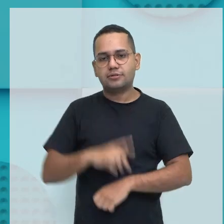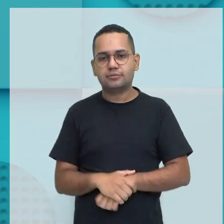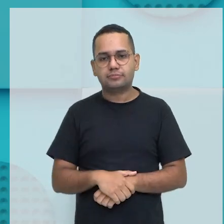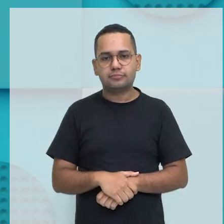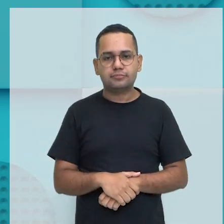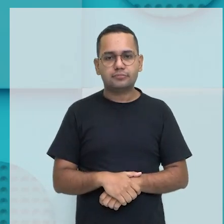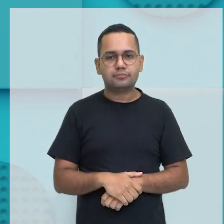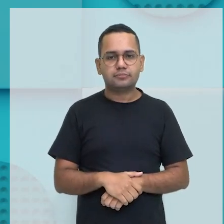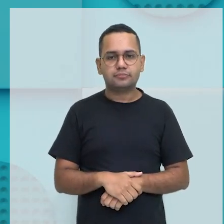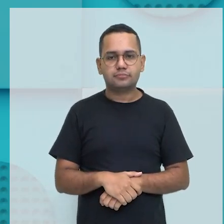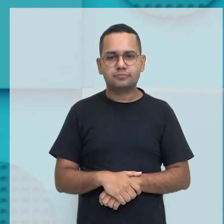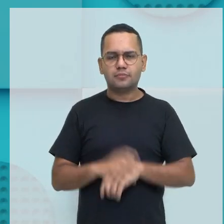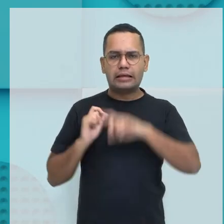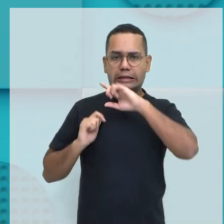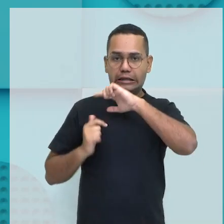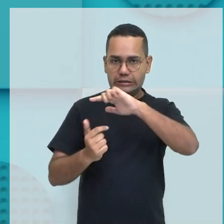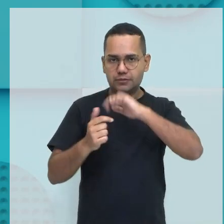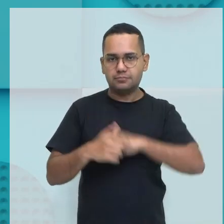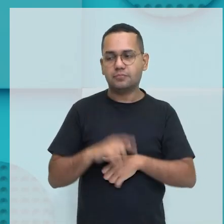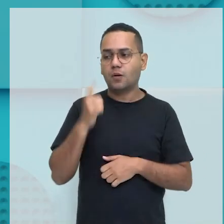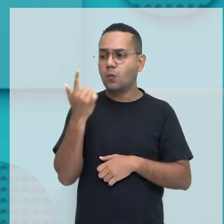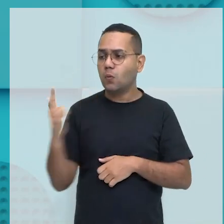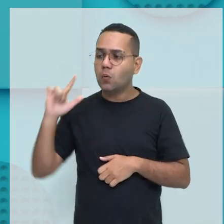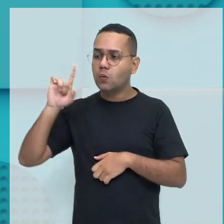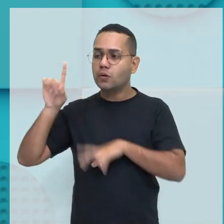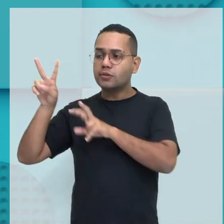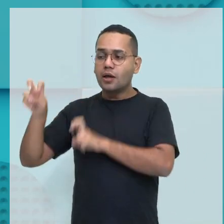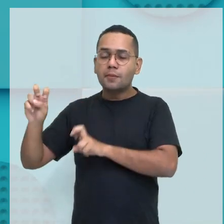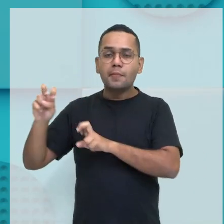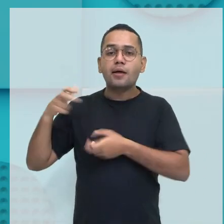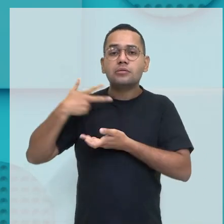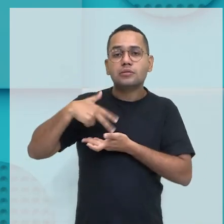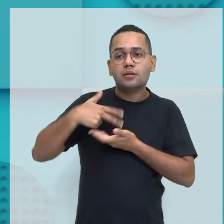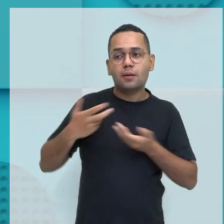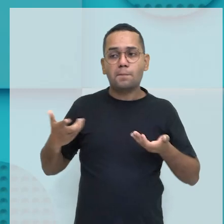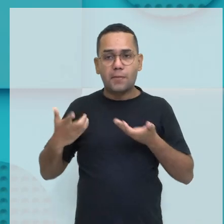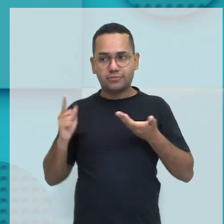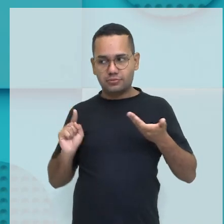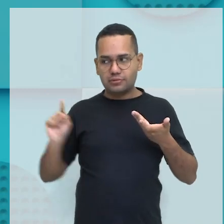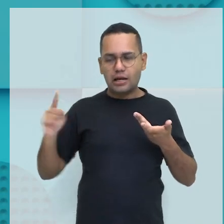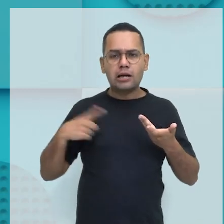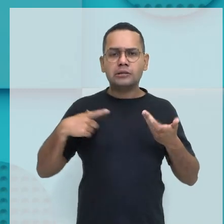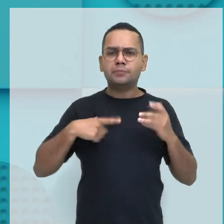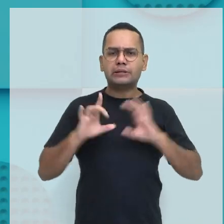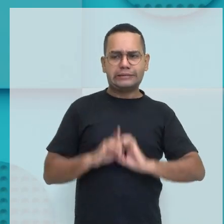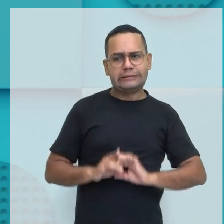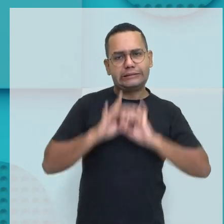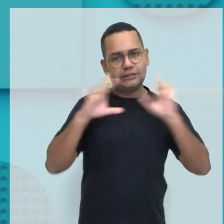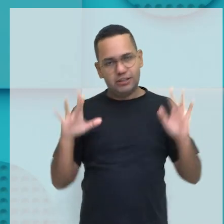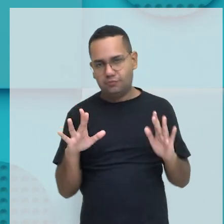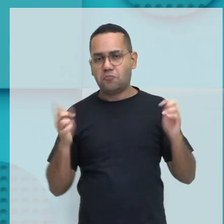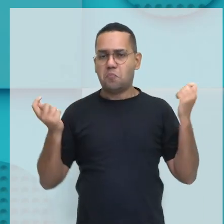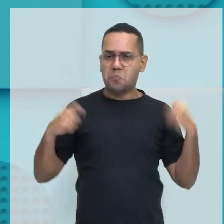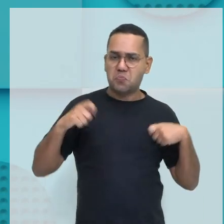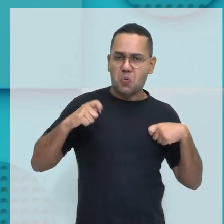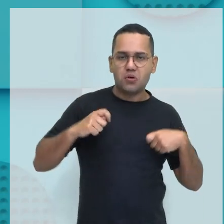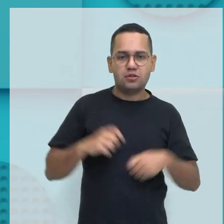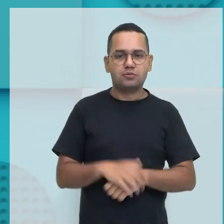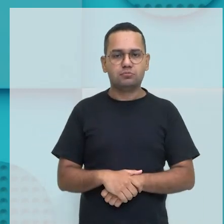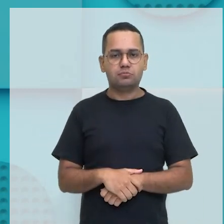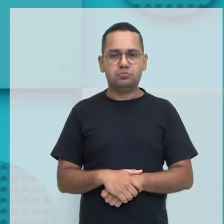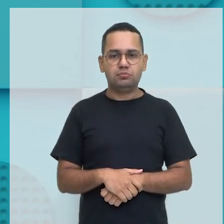coisa clássica. Aí vem a dança moderna, que vai trazer uma pegada mais livre, mais solta, até a questão